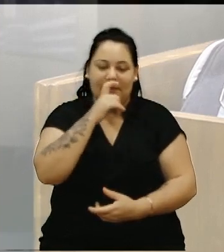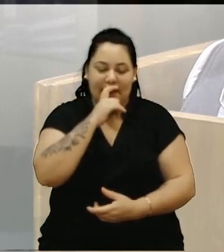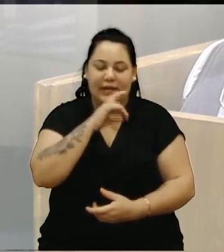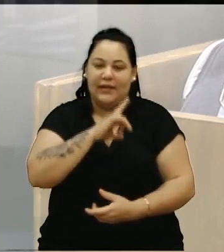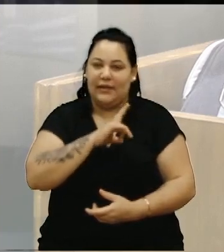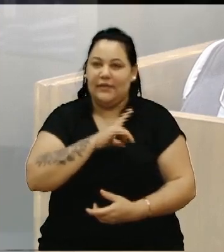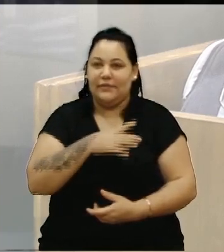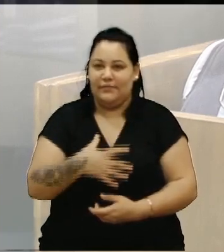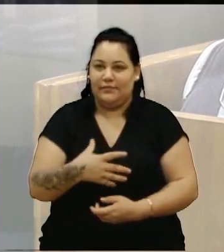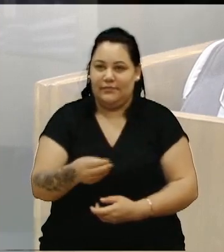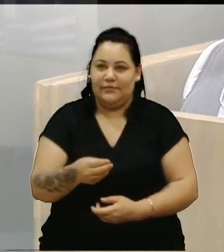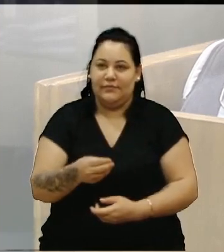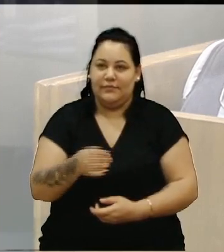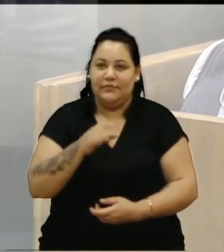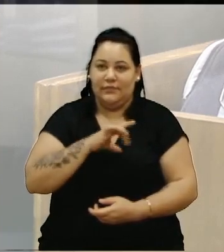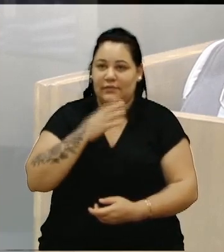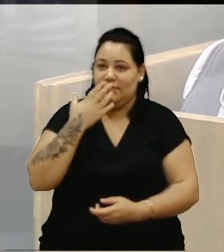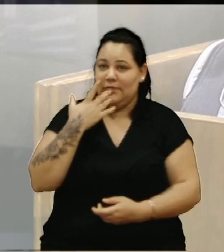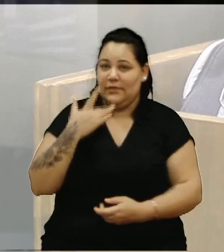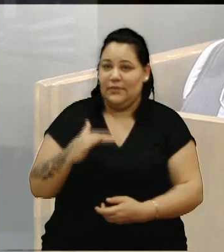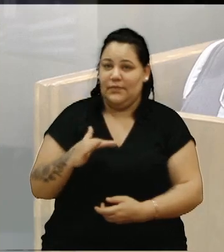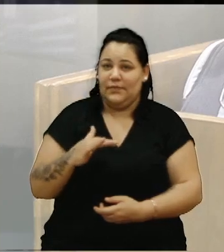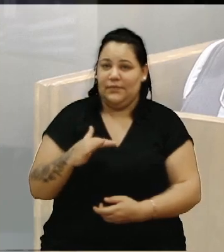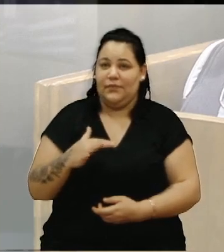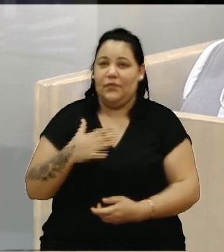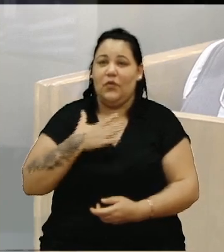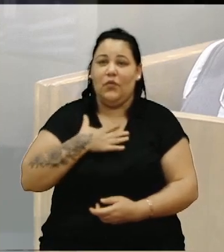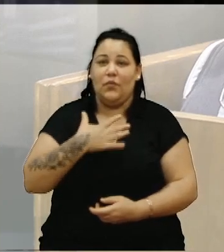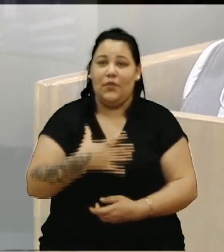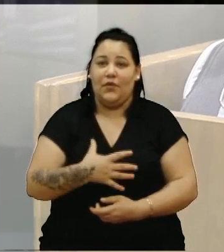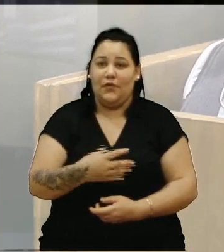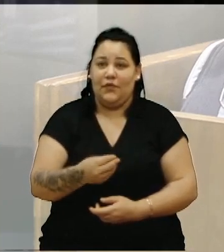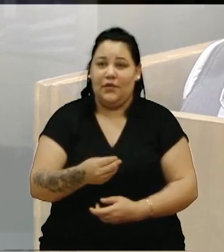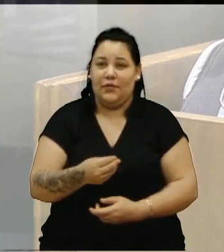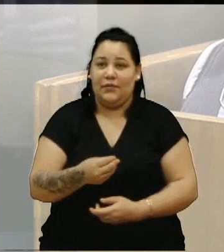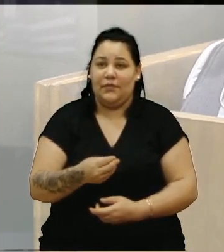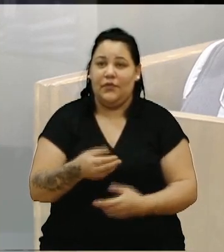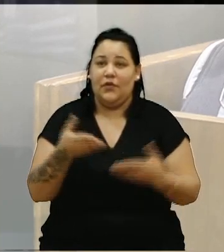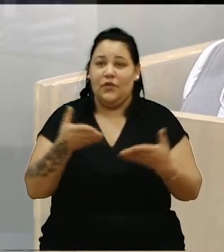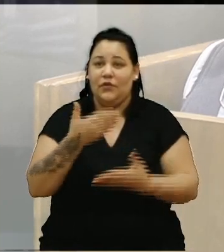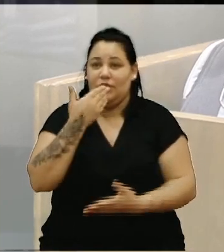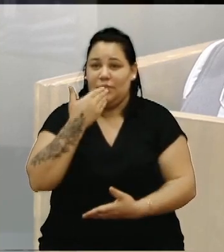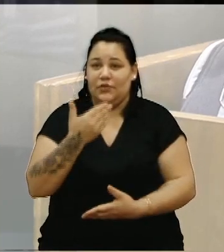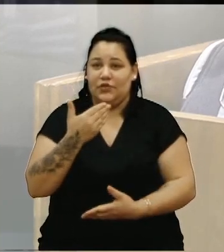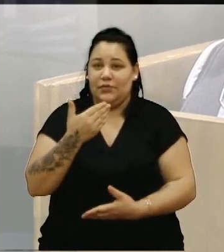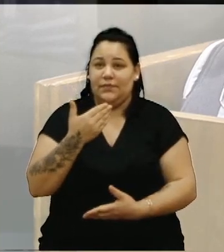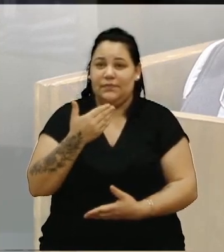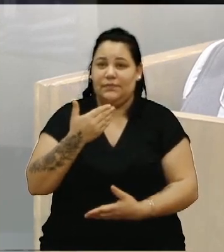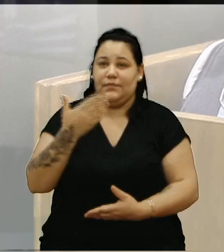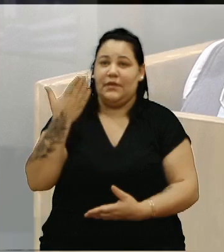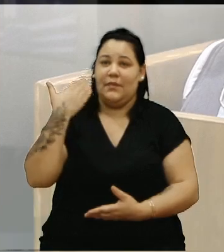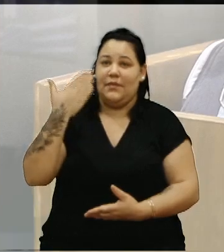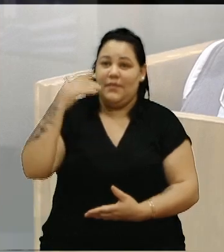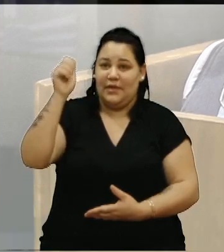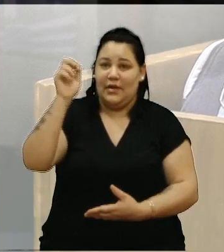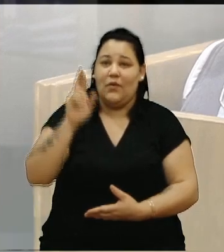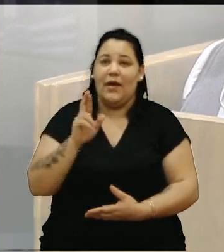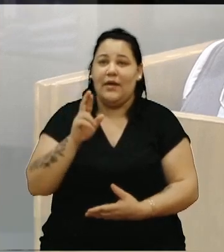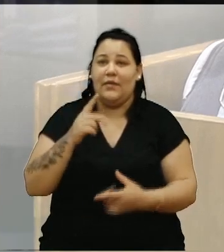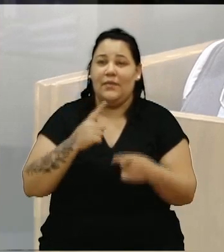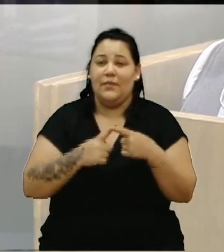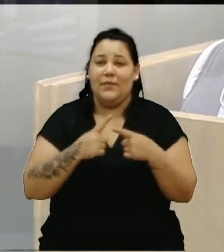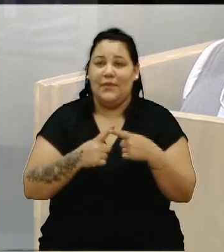que tem crianças. O meu filho, hoje eu pedi para ligar o ar-condicionado aqui, que estava abafado, porque senão